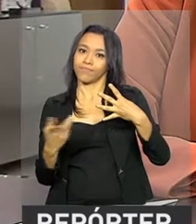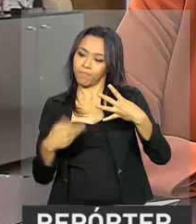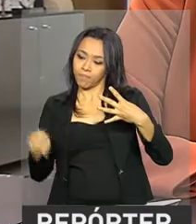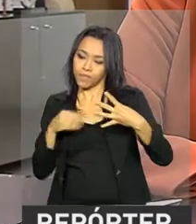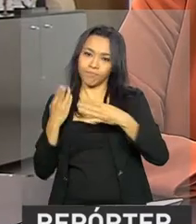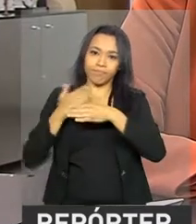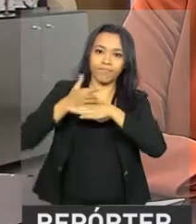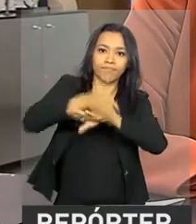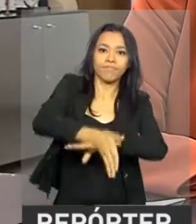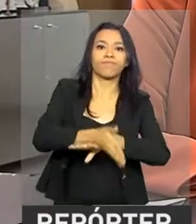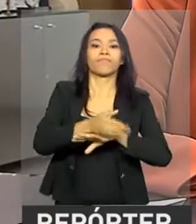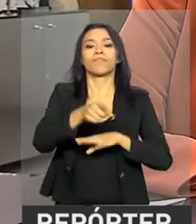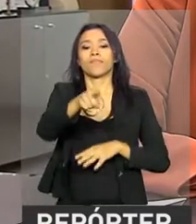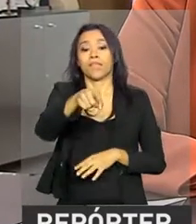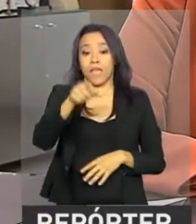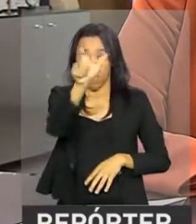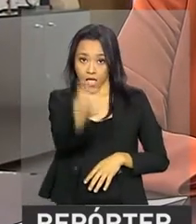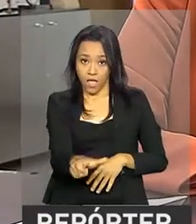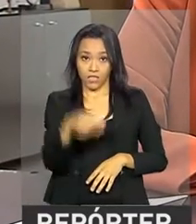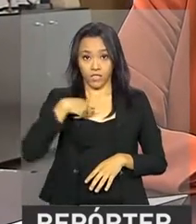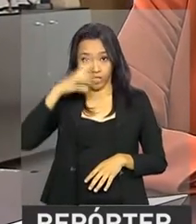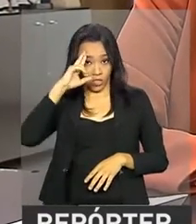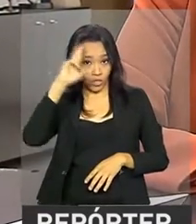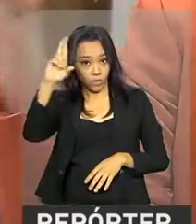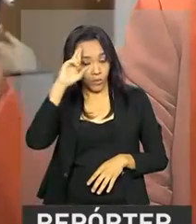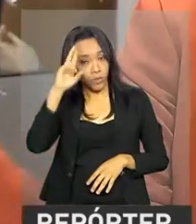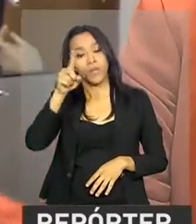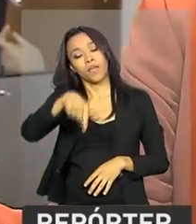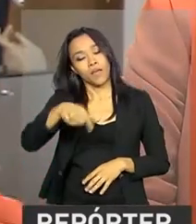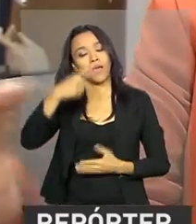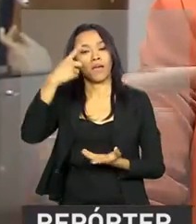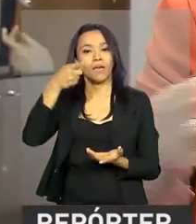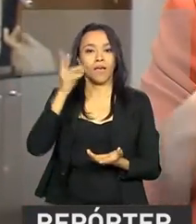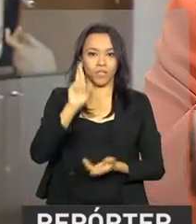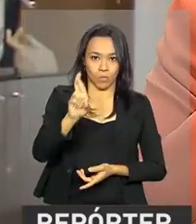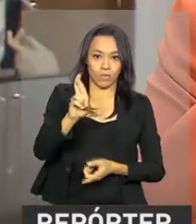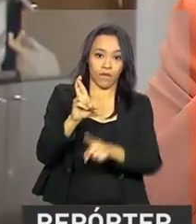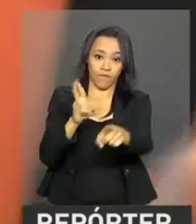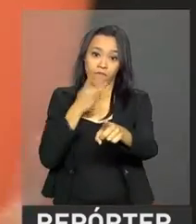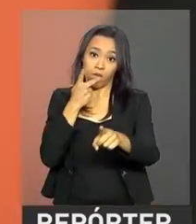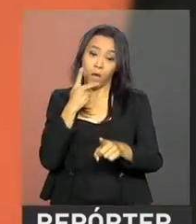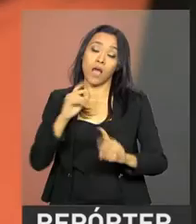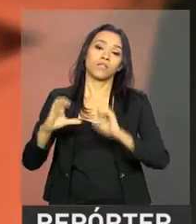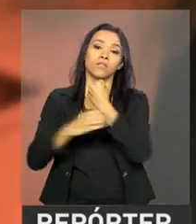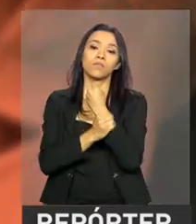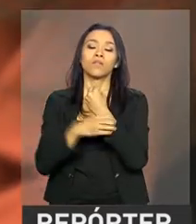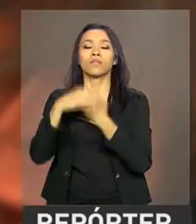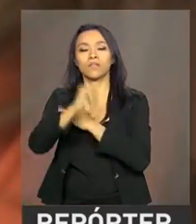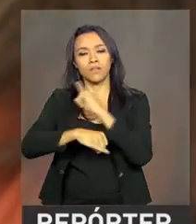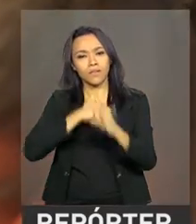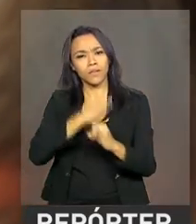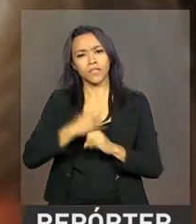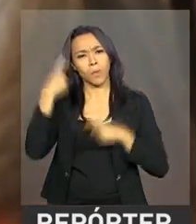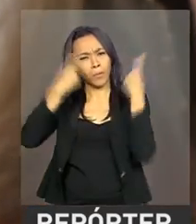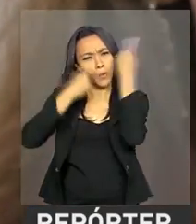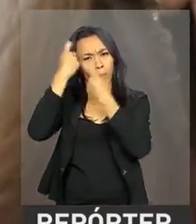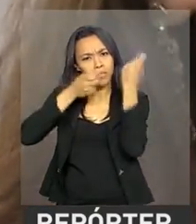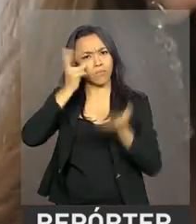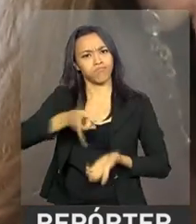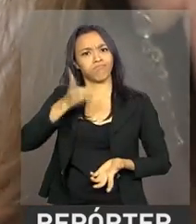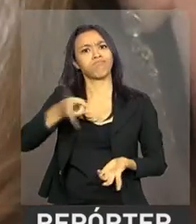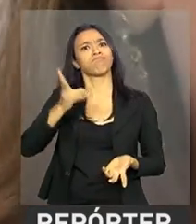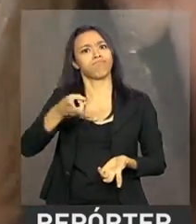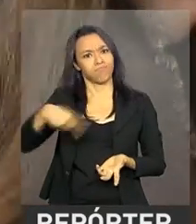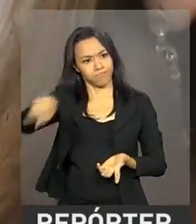A diretora-presidente do SERP, o Serviço Federal de Processamento de Dados, garante que a segurança na internet deve ser uma preocupação constante do usuário,